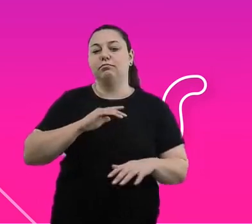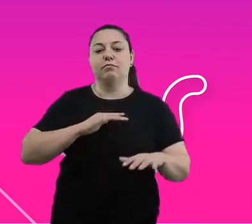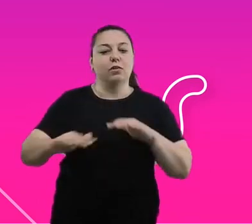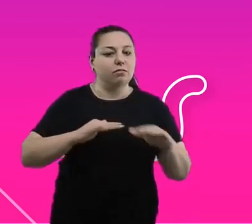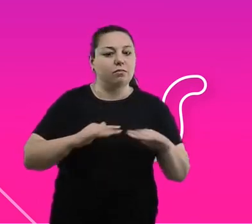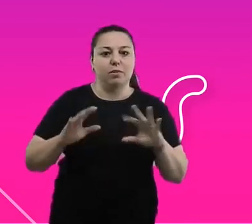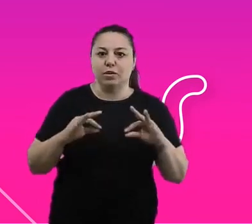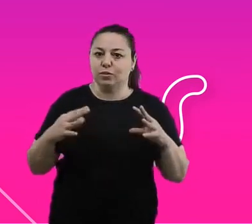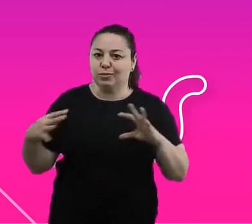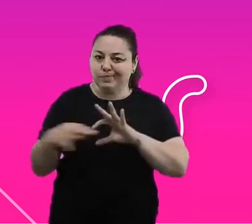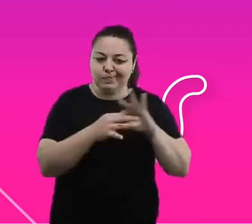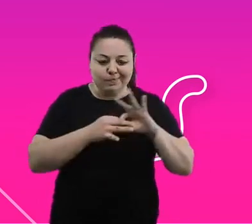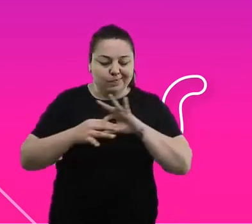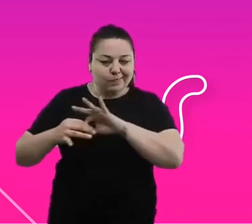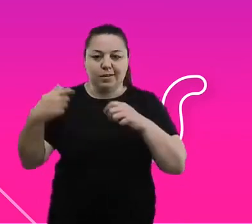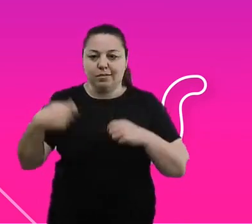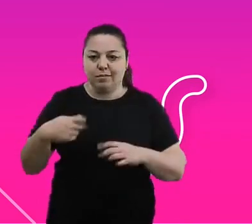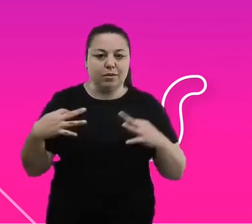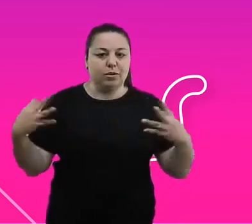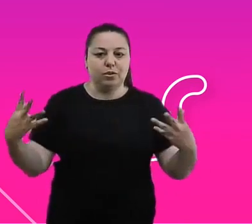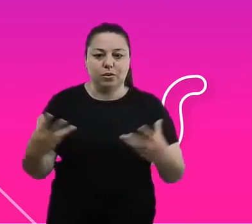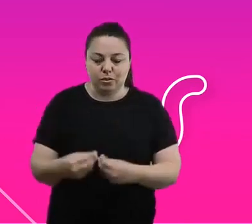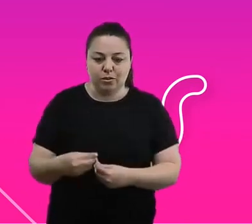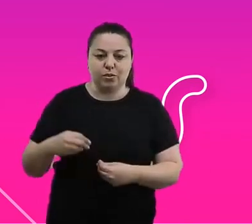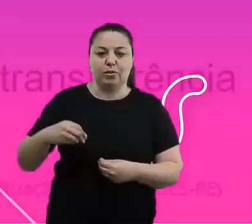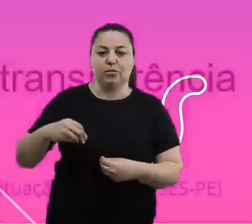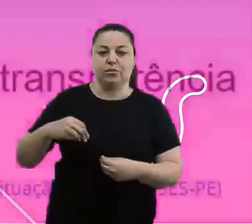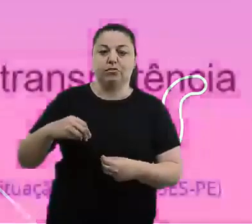assim, ontem, porque vocês estão muito adiantados, parabéns.